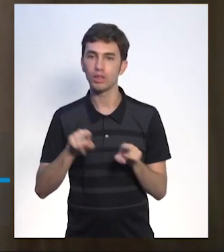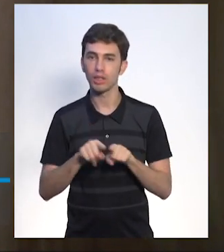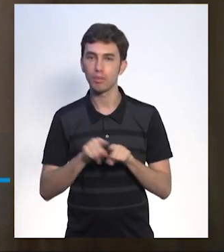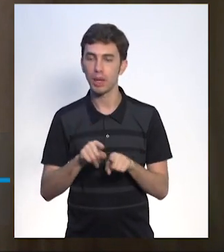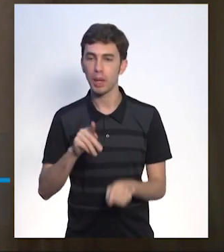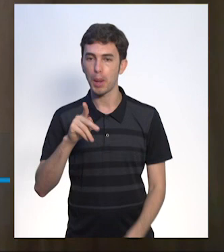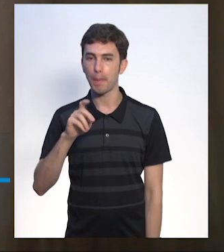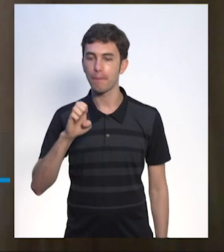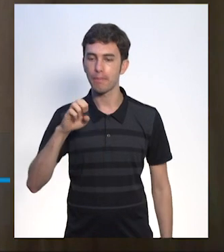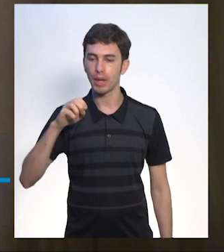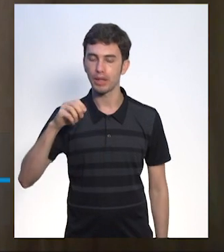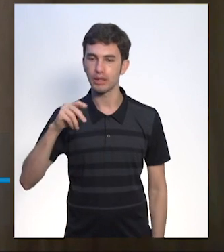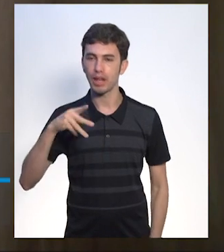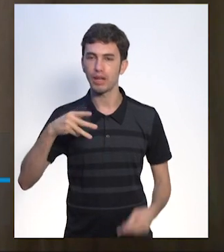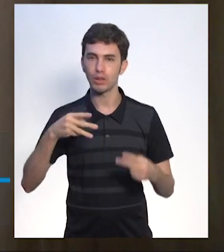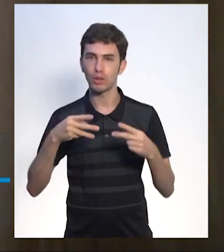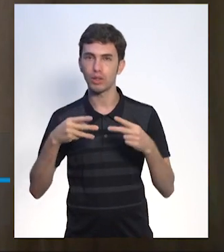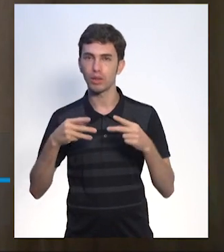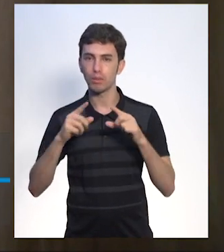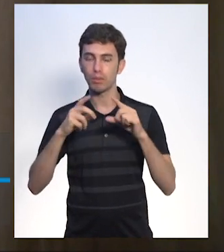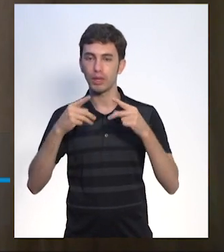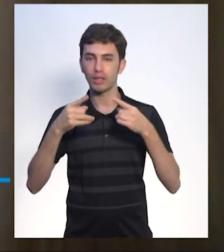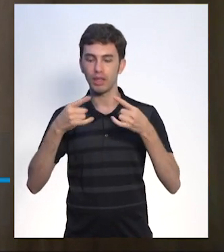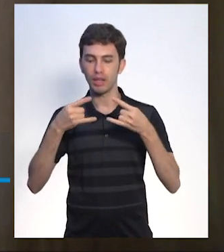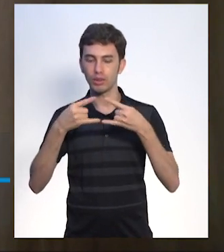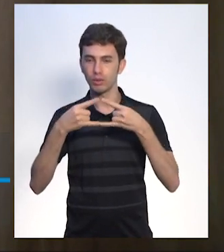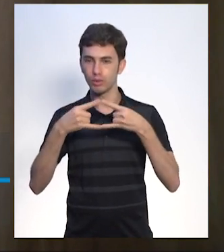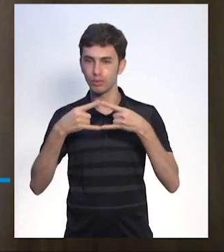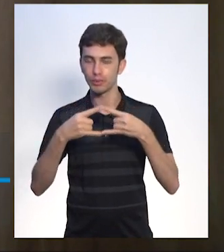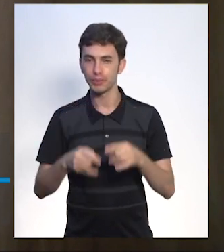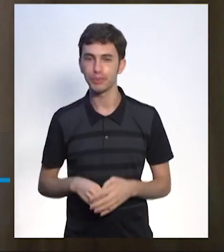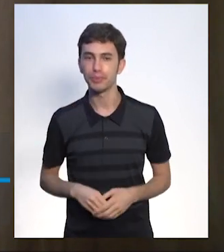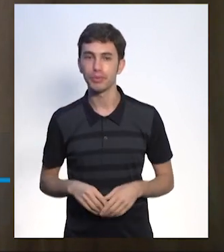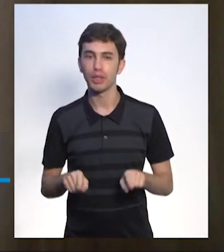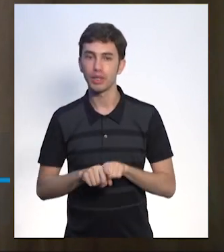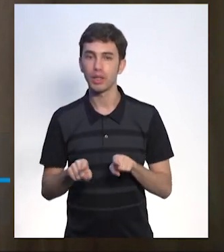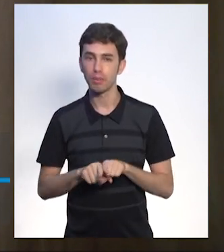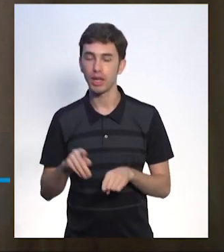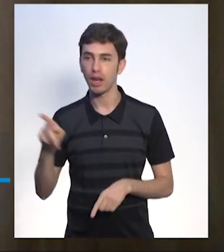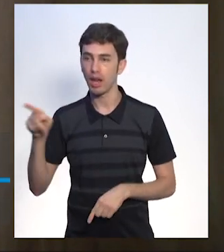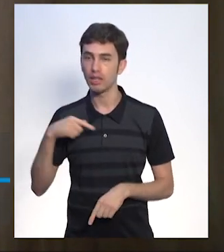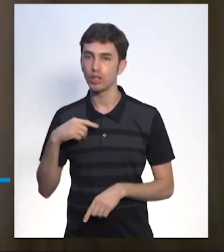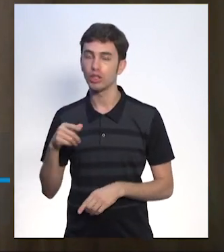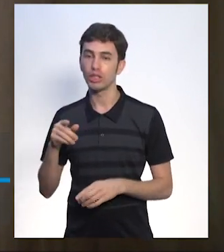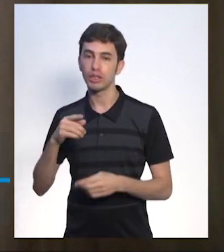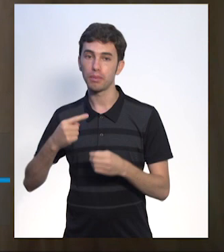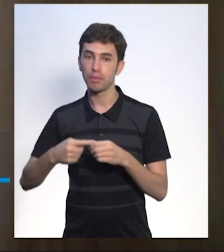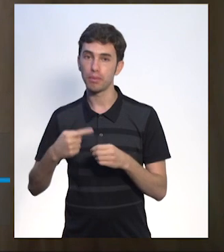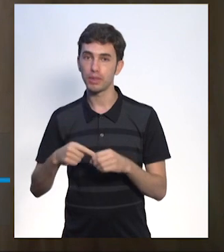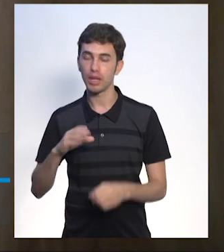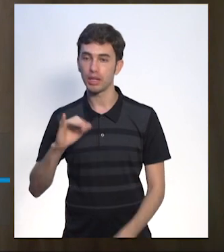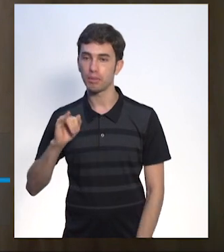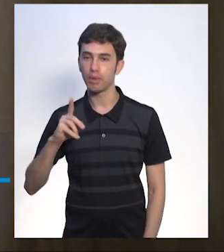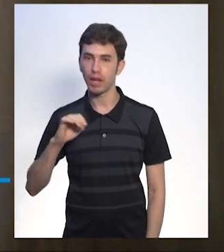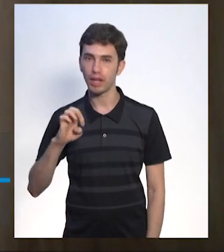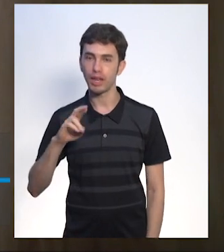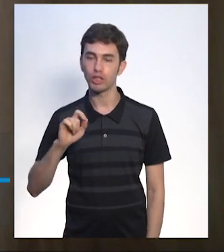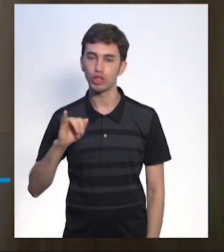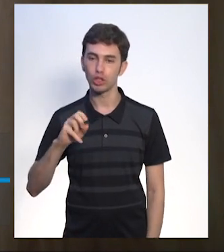do sexto C, da Escola Calderaro de Bernardino de Campos,